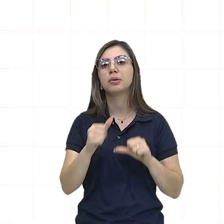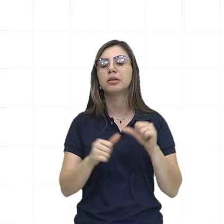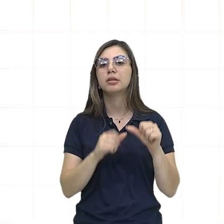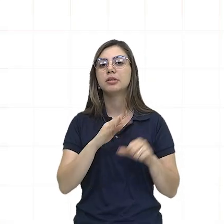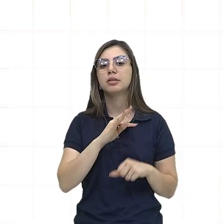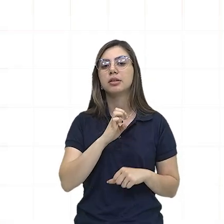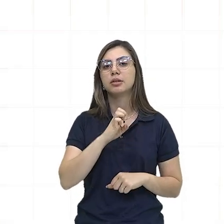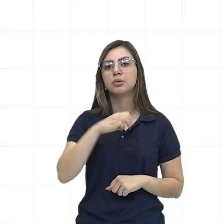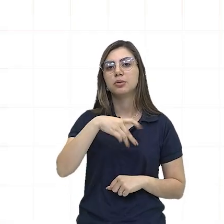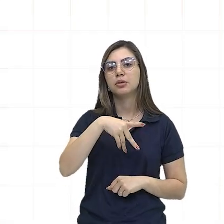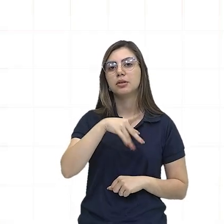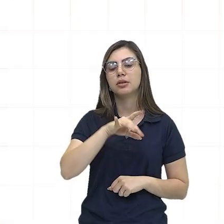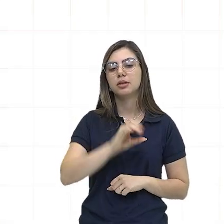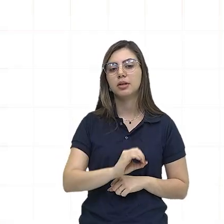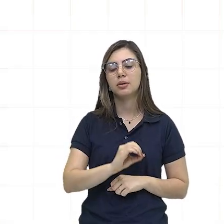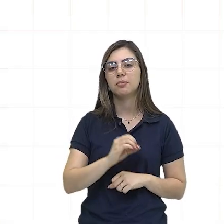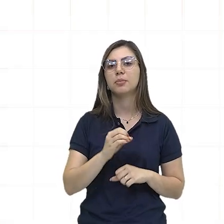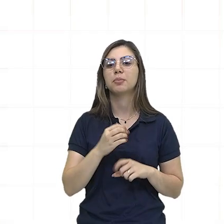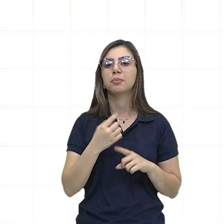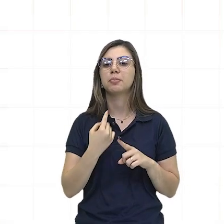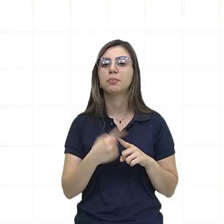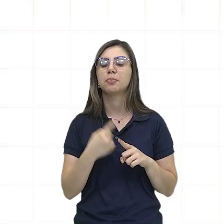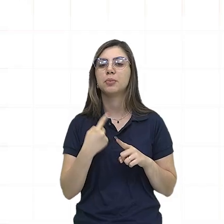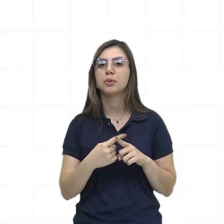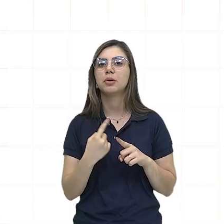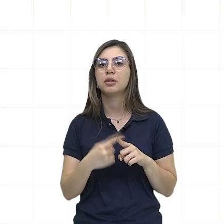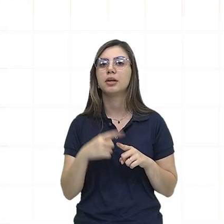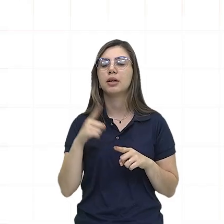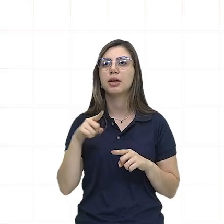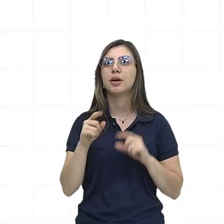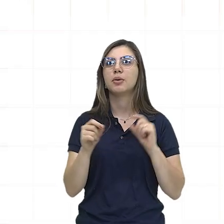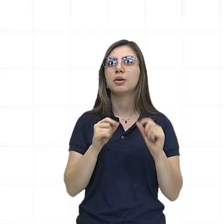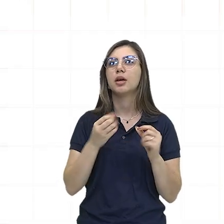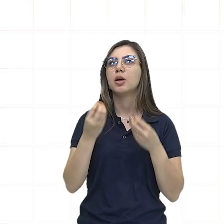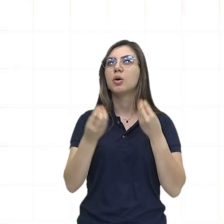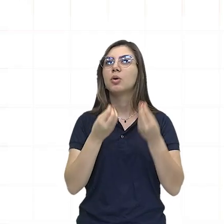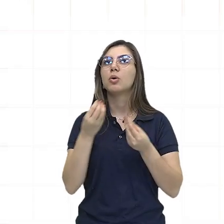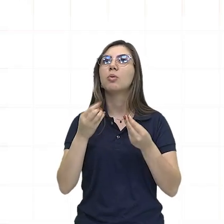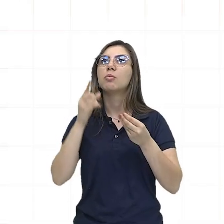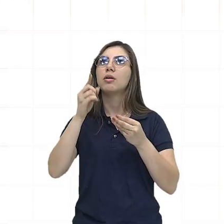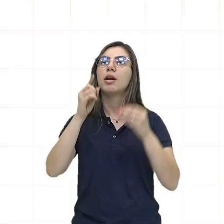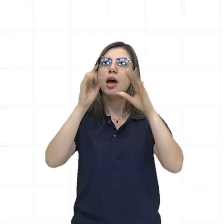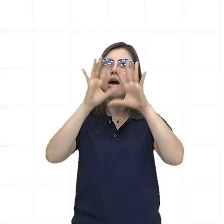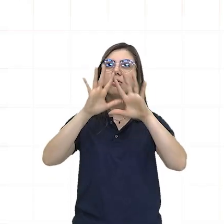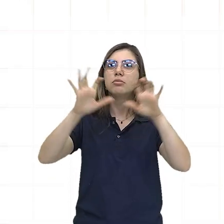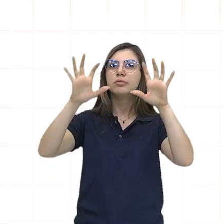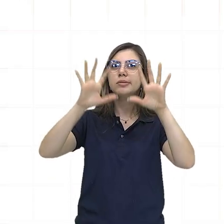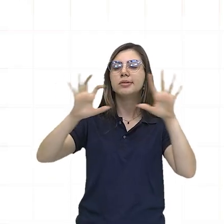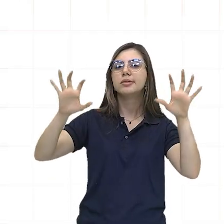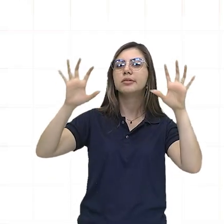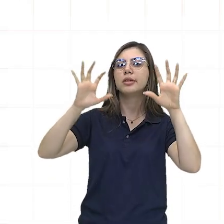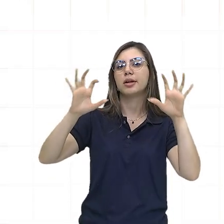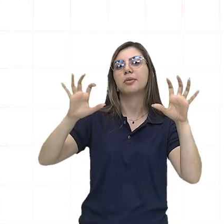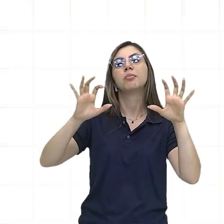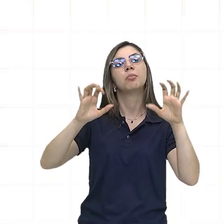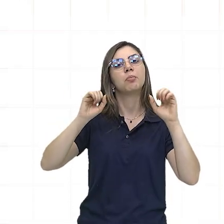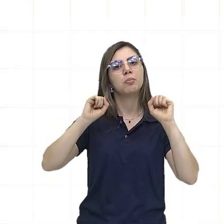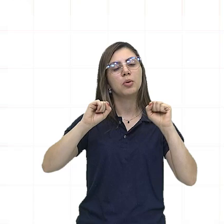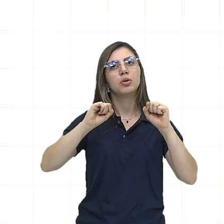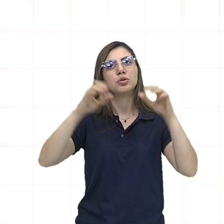tempo atmosférico. O que mudou foram as condições momentâneas do tempo atmosférico, que